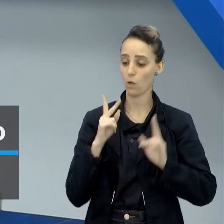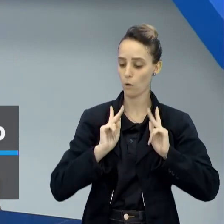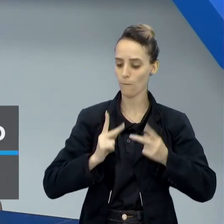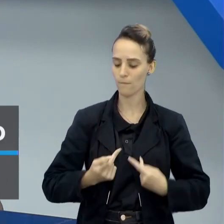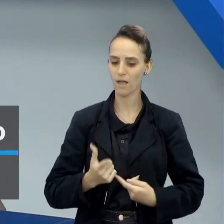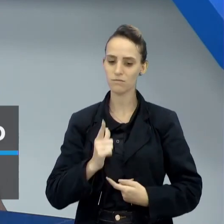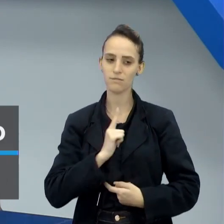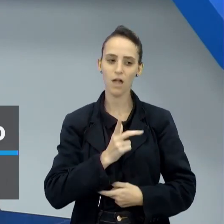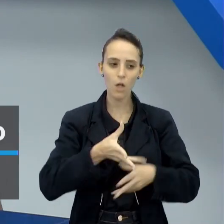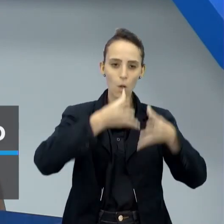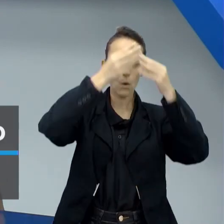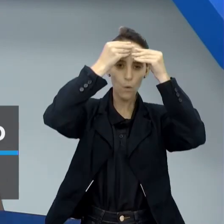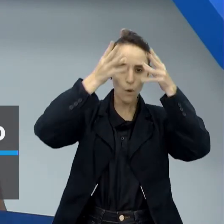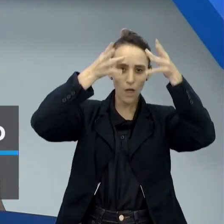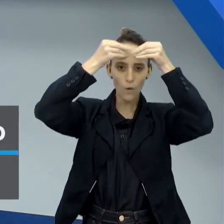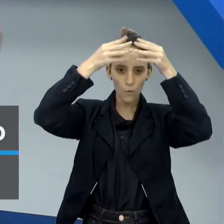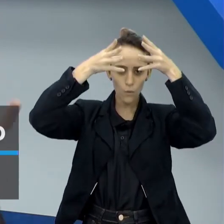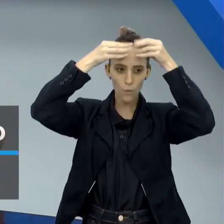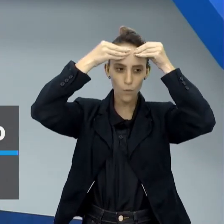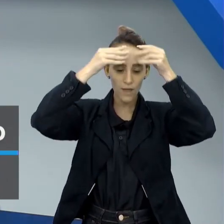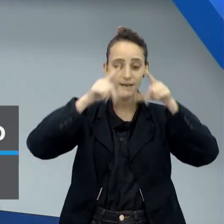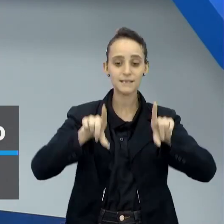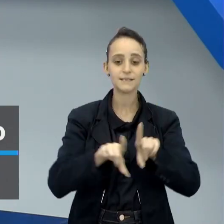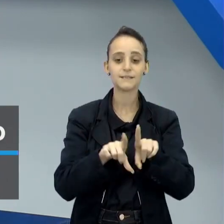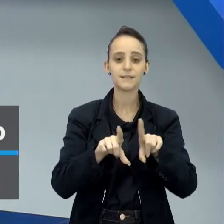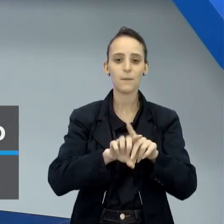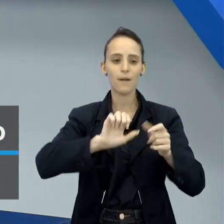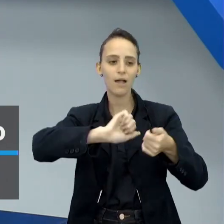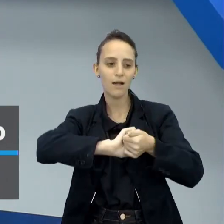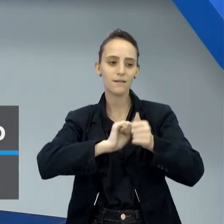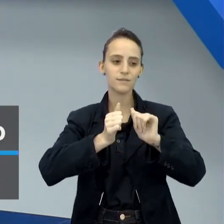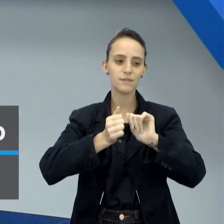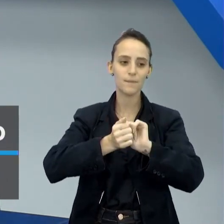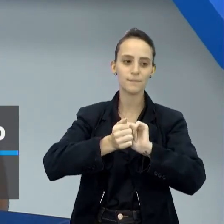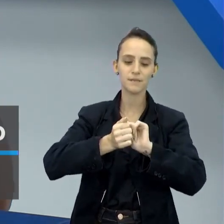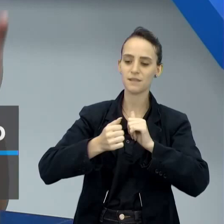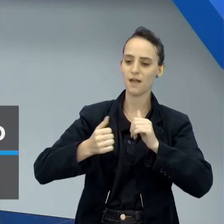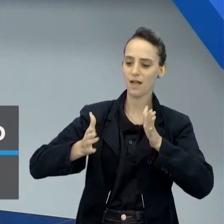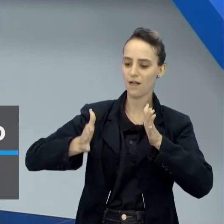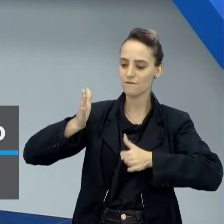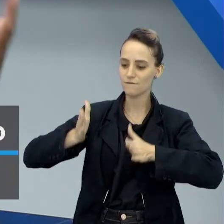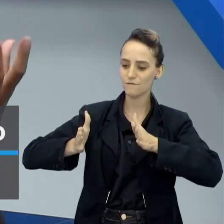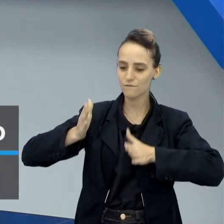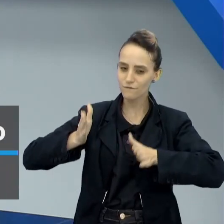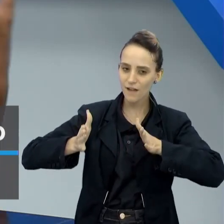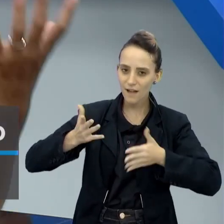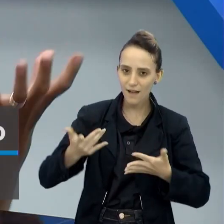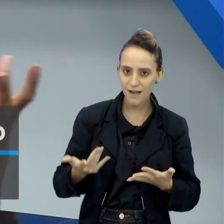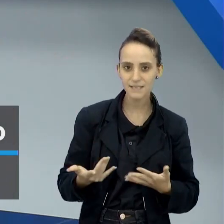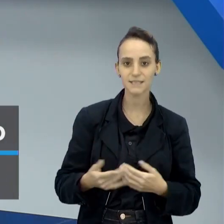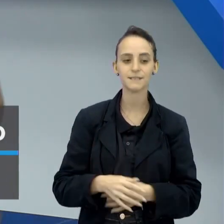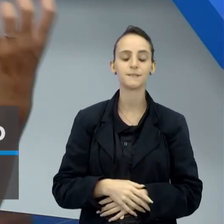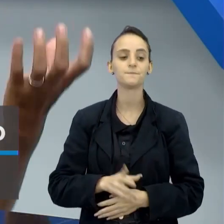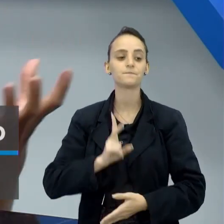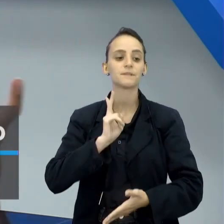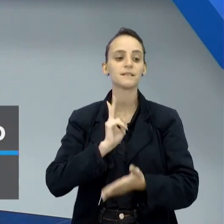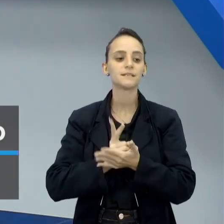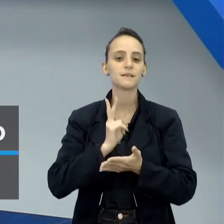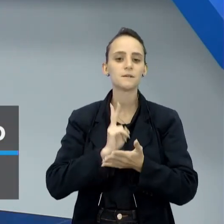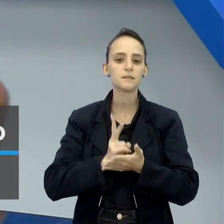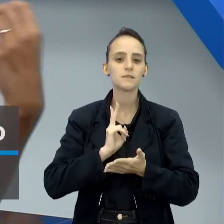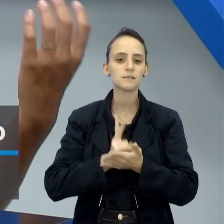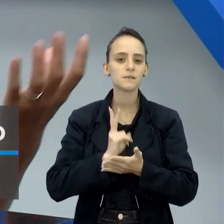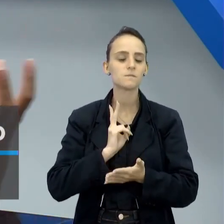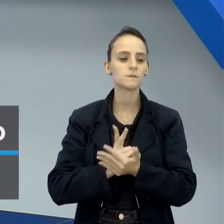acumular conhecimento, de nos adaptarmos às diferentes épocas. Estamos sempre dinâmicos, em